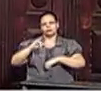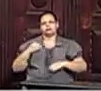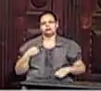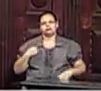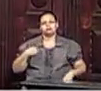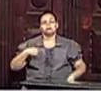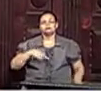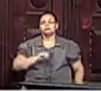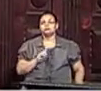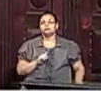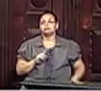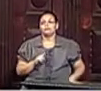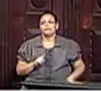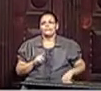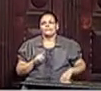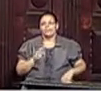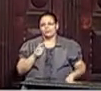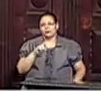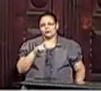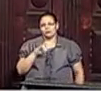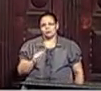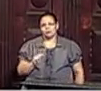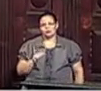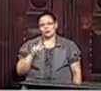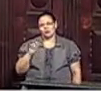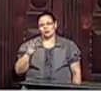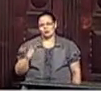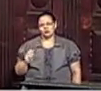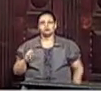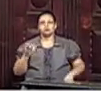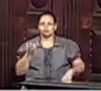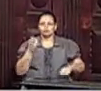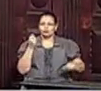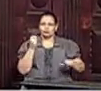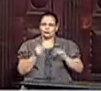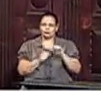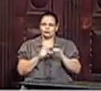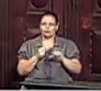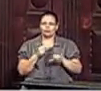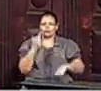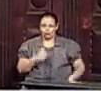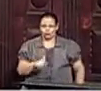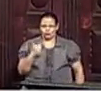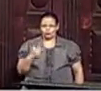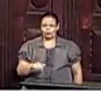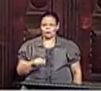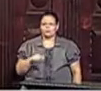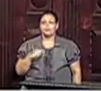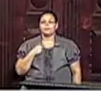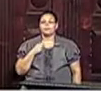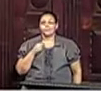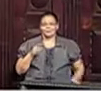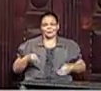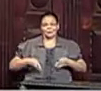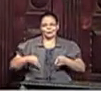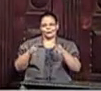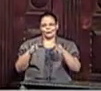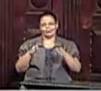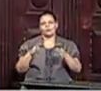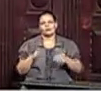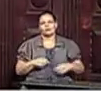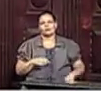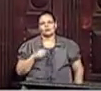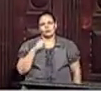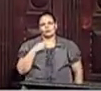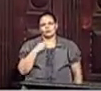leste metropolitano, a CCR queria renovar. O maior filé mignon, em termos de rodovias federais,